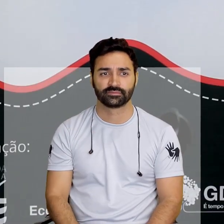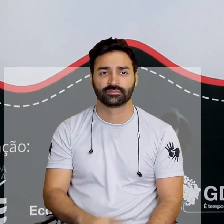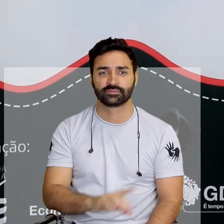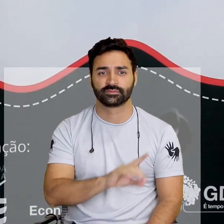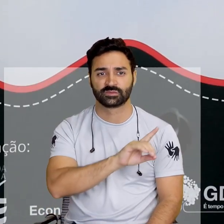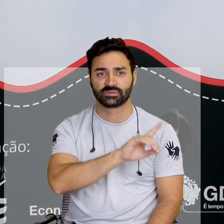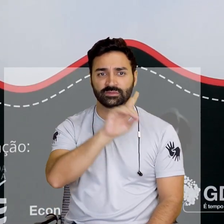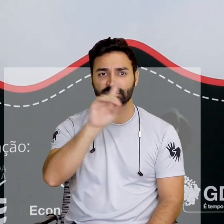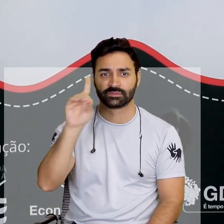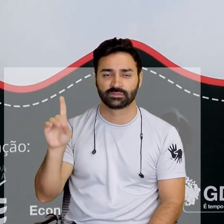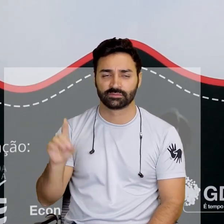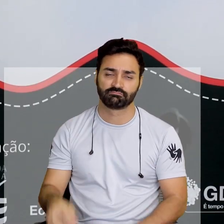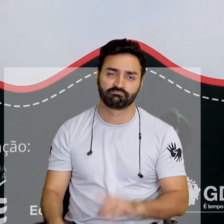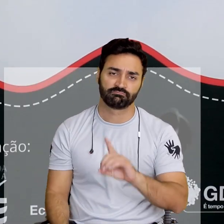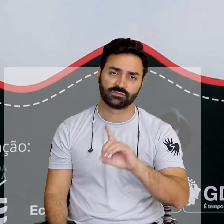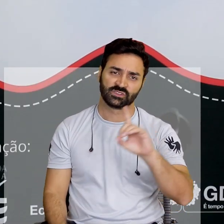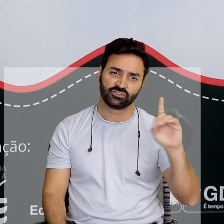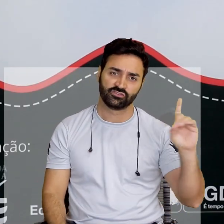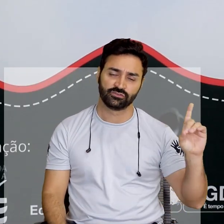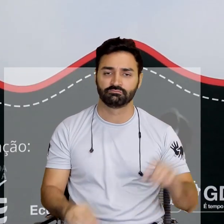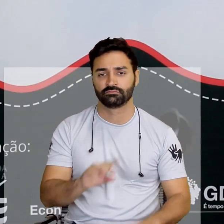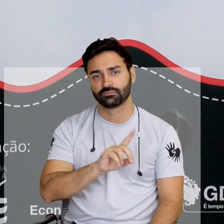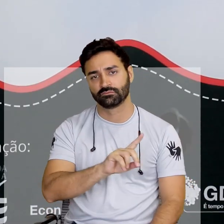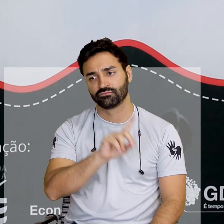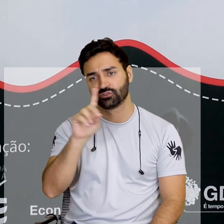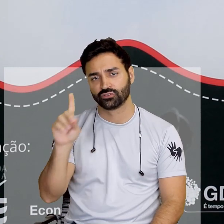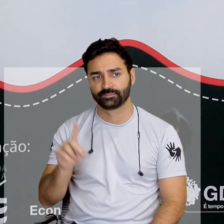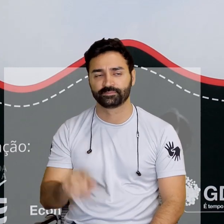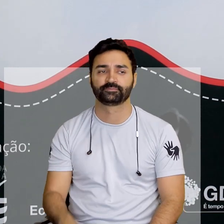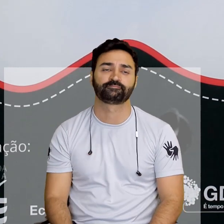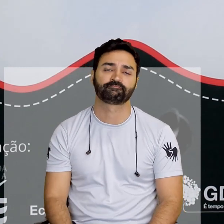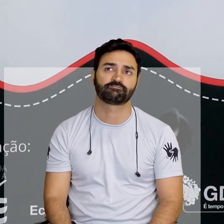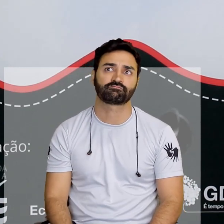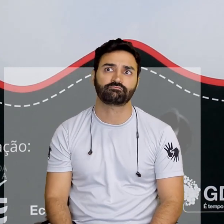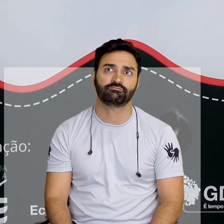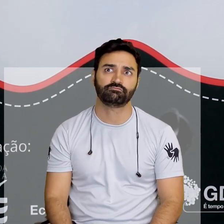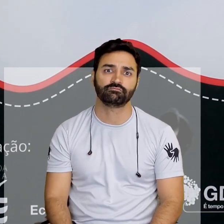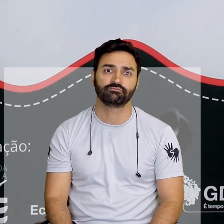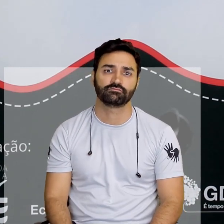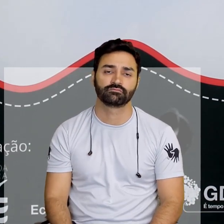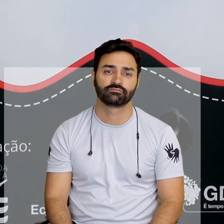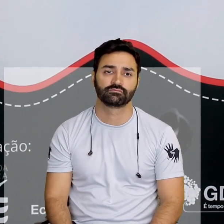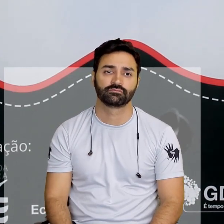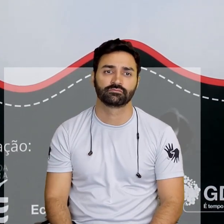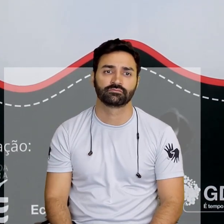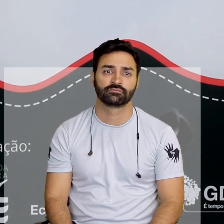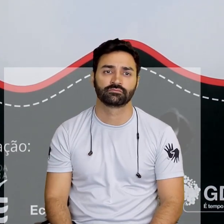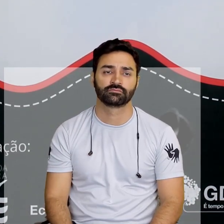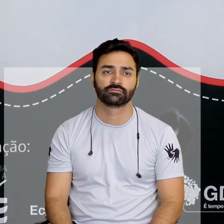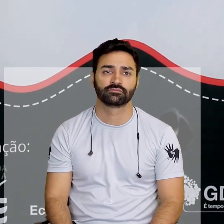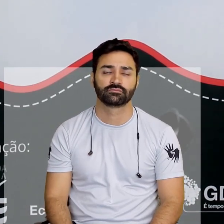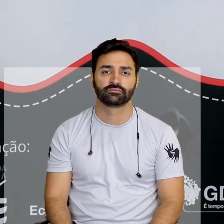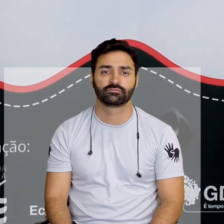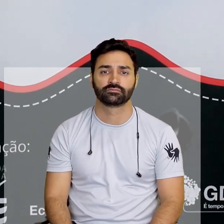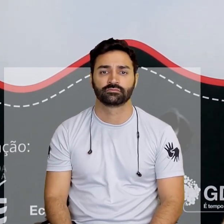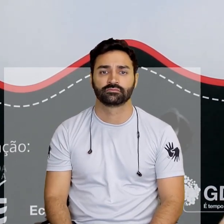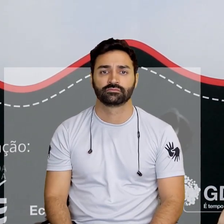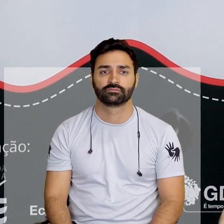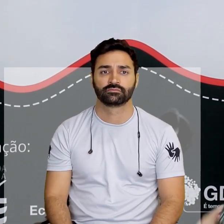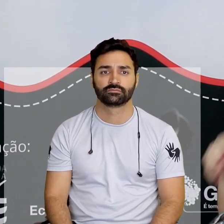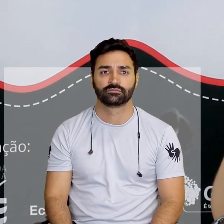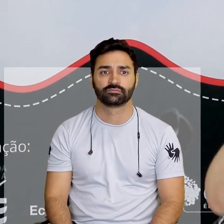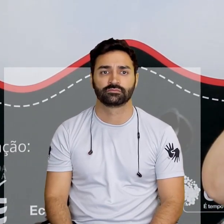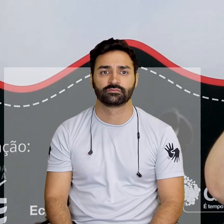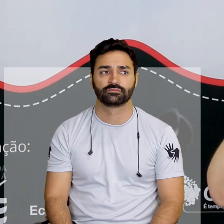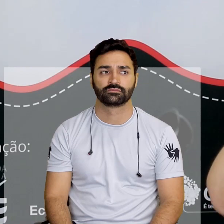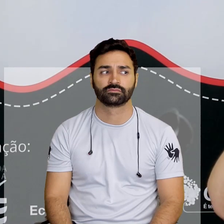Isso, dia. A gente tem um outro sinal também que é usado para dia nesse sentido aqui dos dias da semana, que